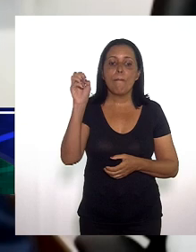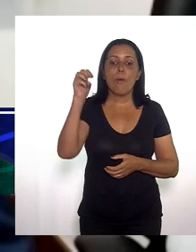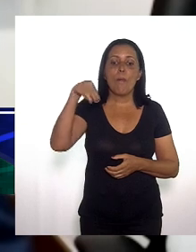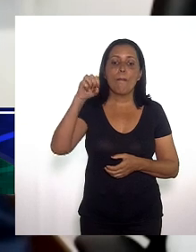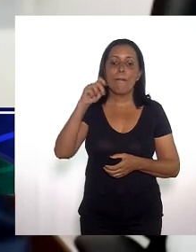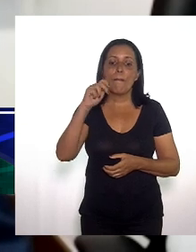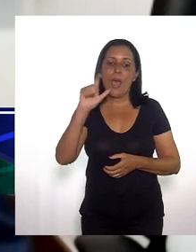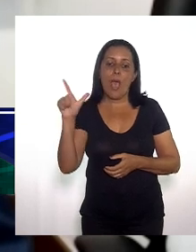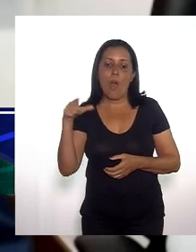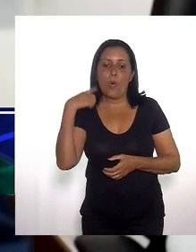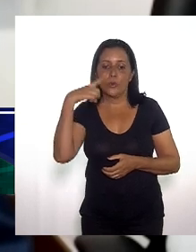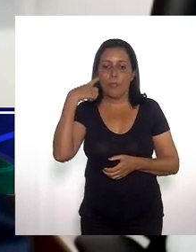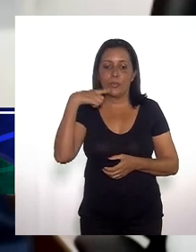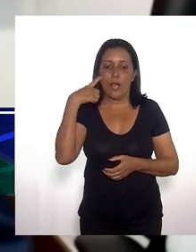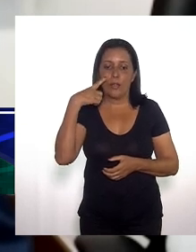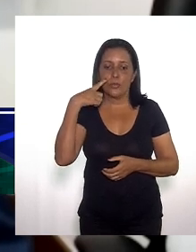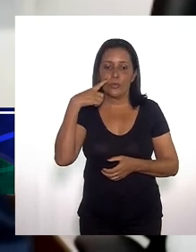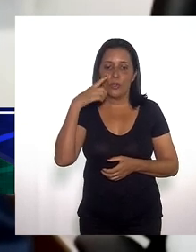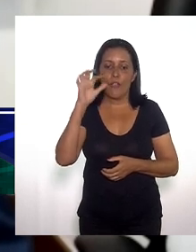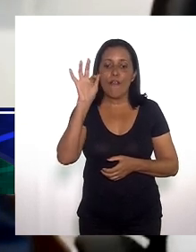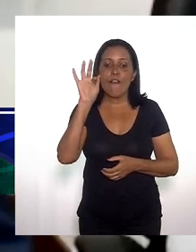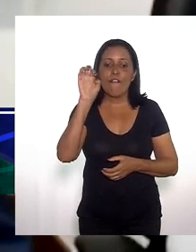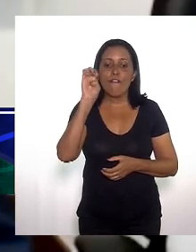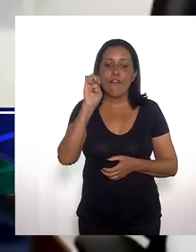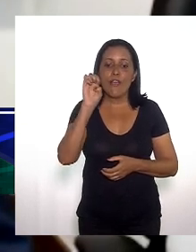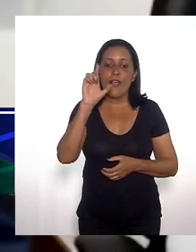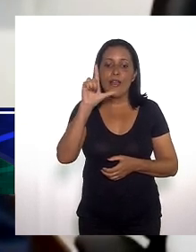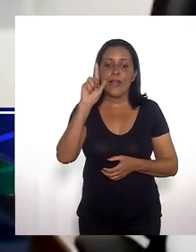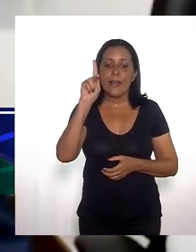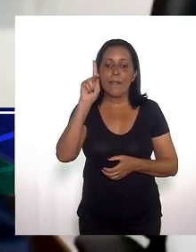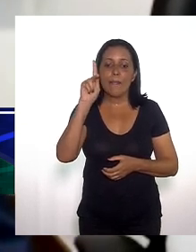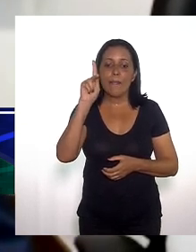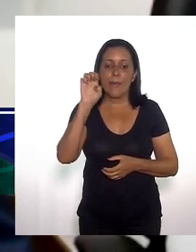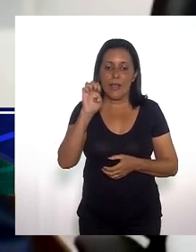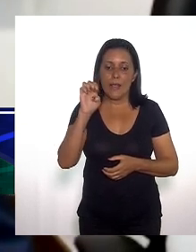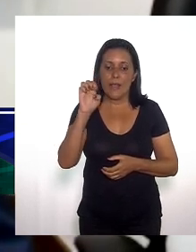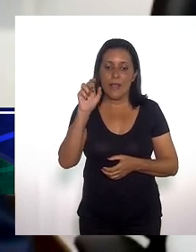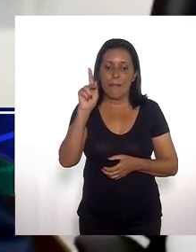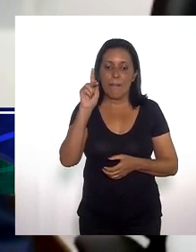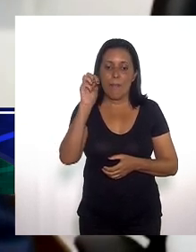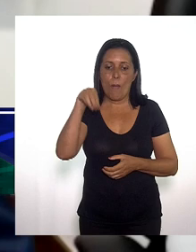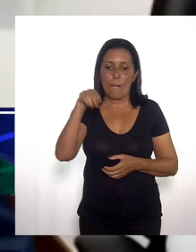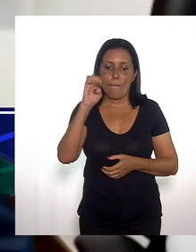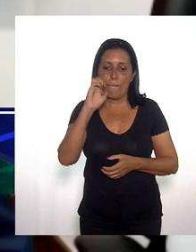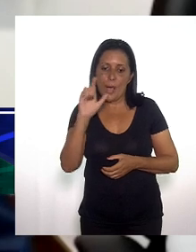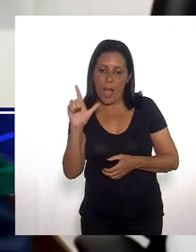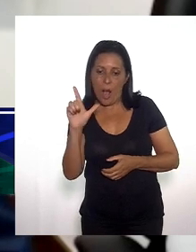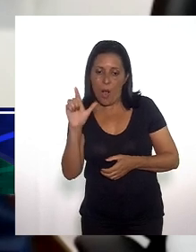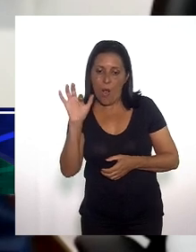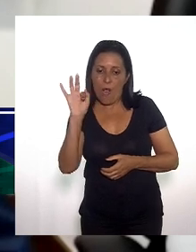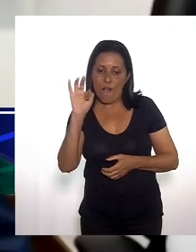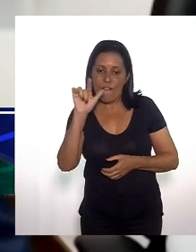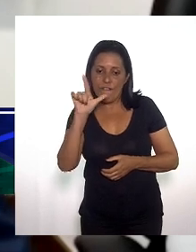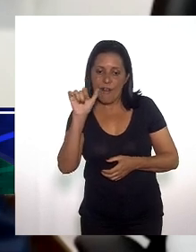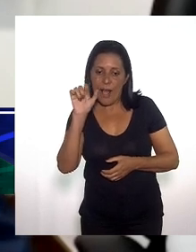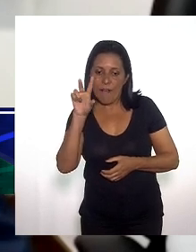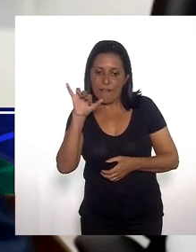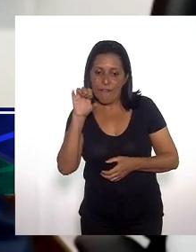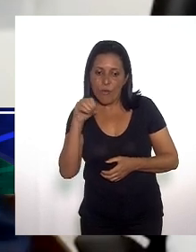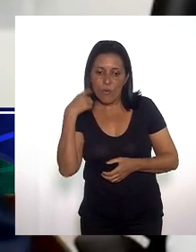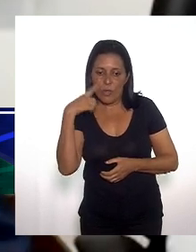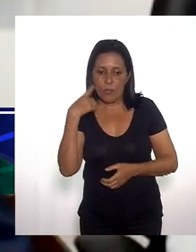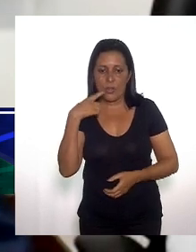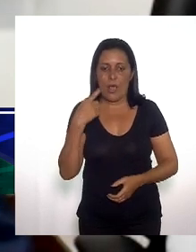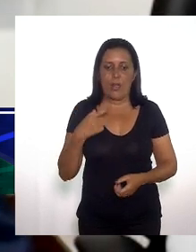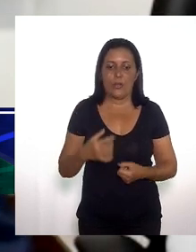Deputado Felipe Poubel. Deputado Flávio Serafini.